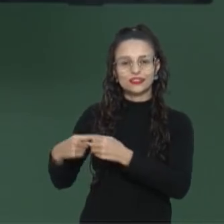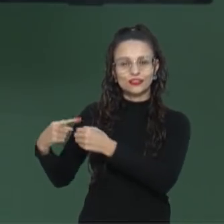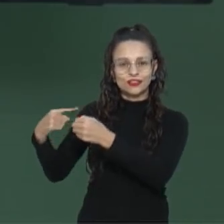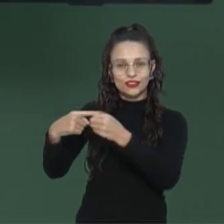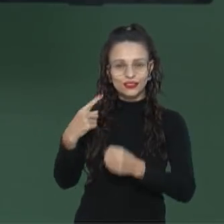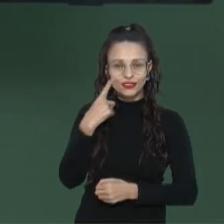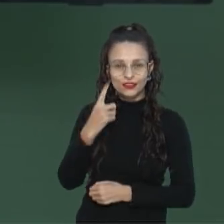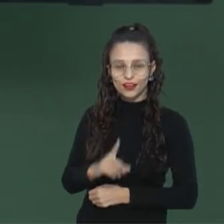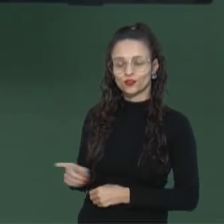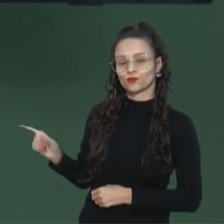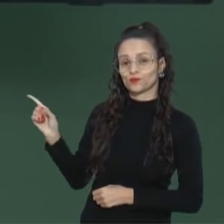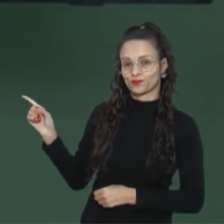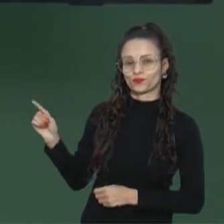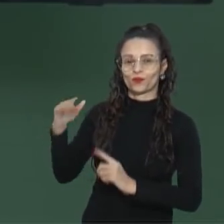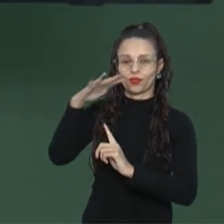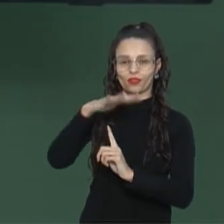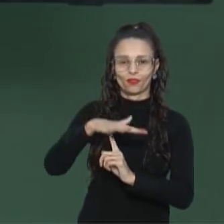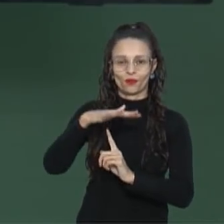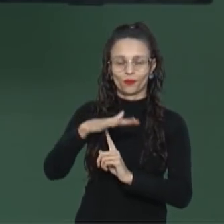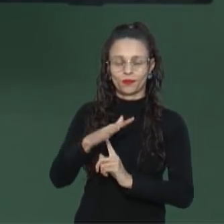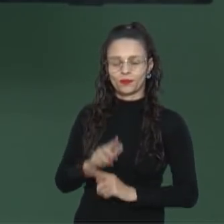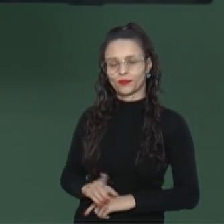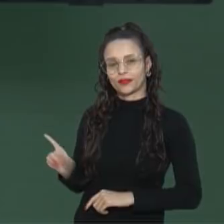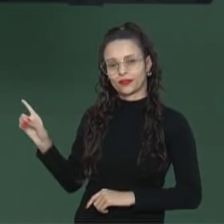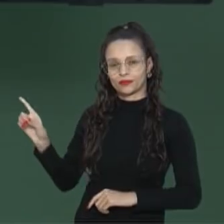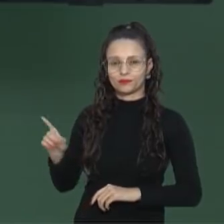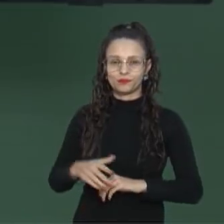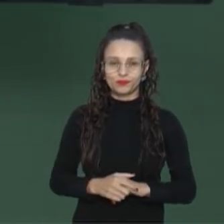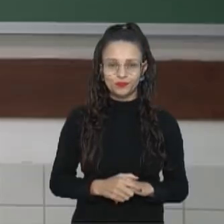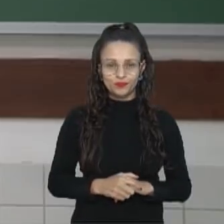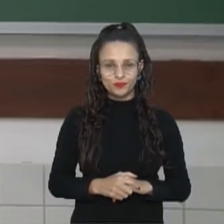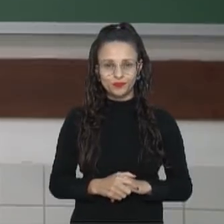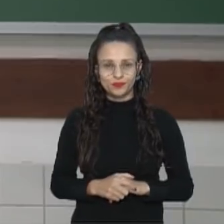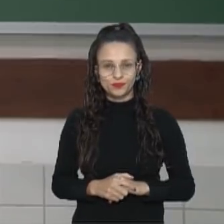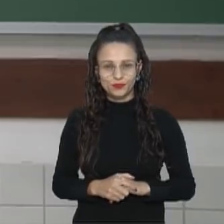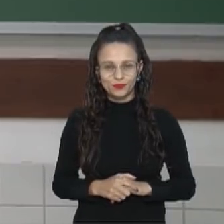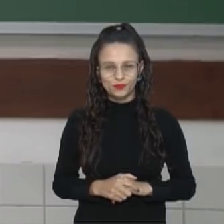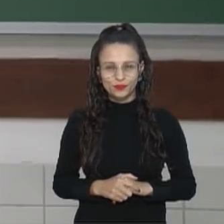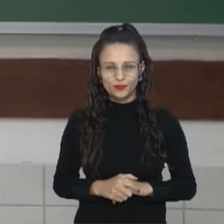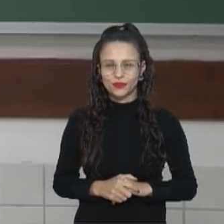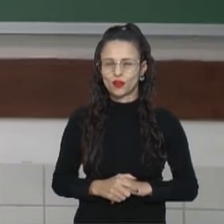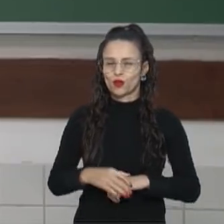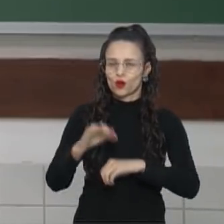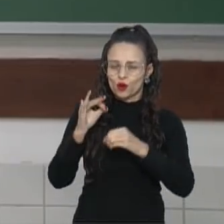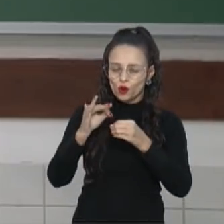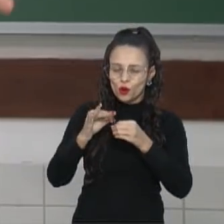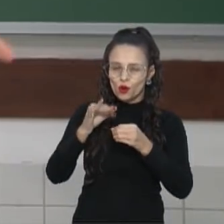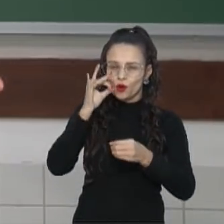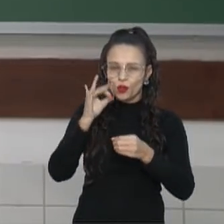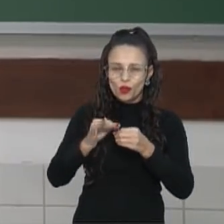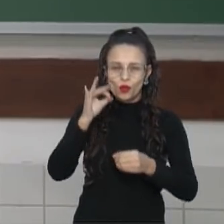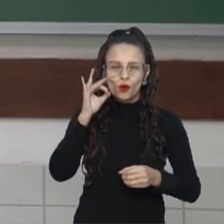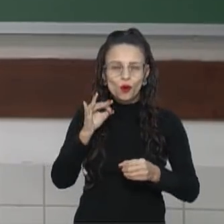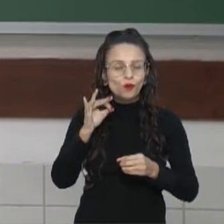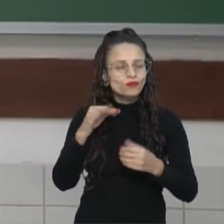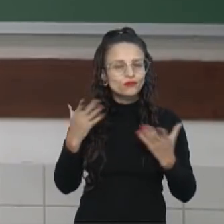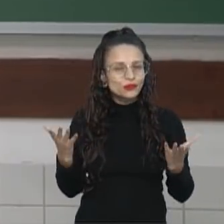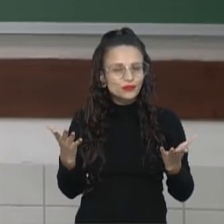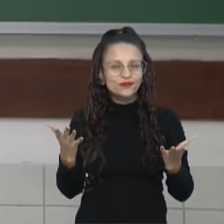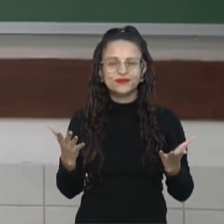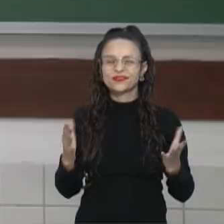Sul, Tunas do Paraná, Bocaiúva do Sul, Adrianópolis, Colombo, a terra do cal no